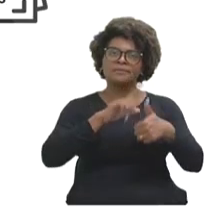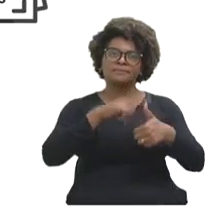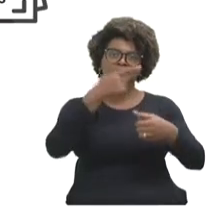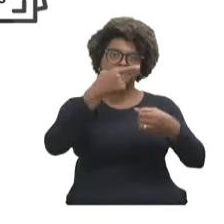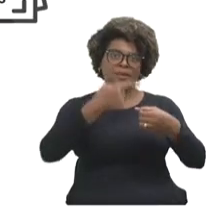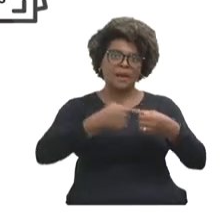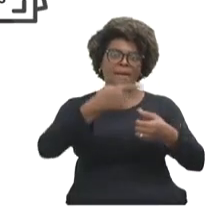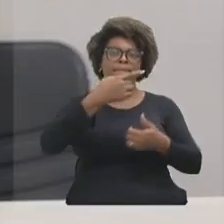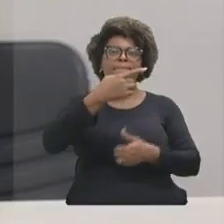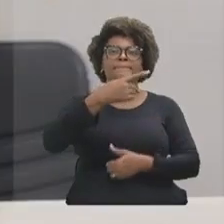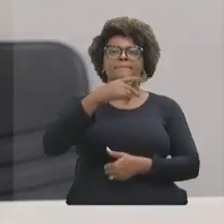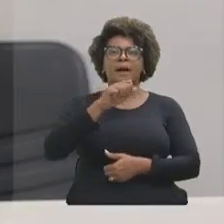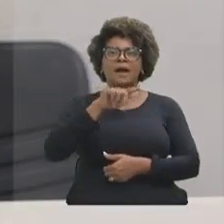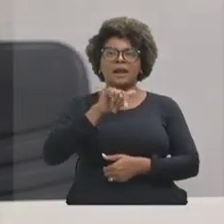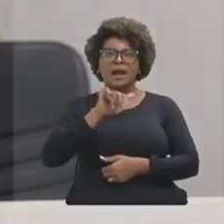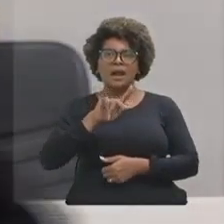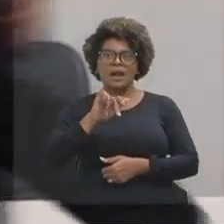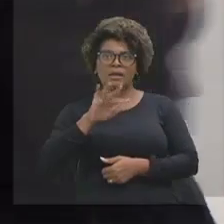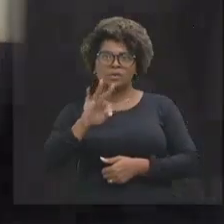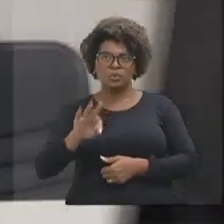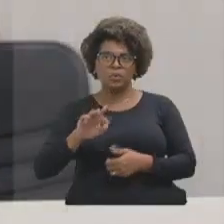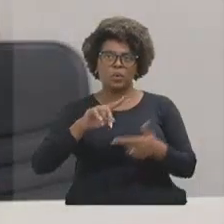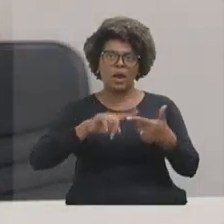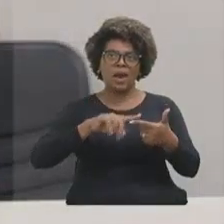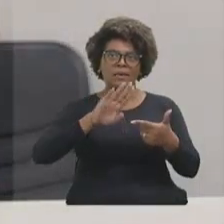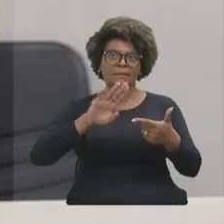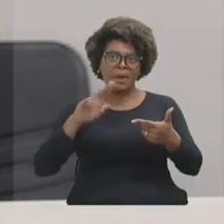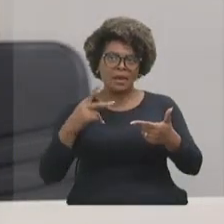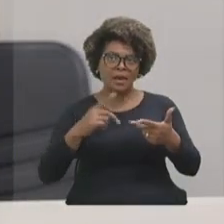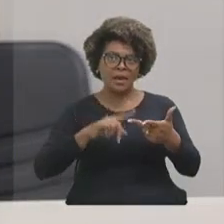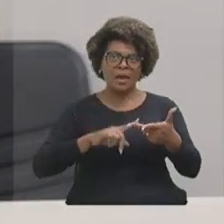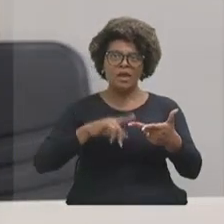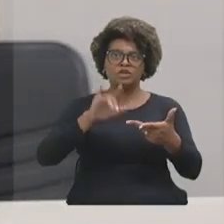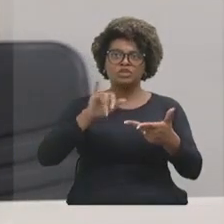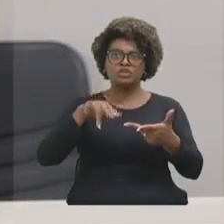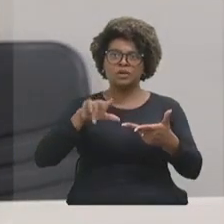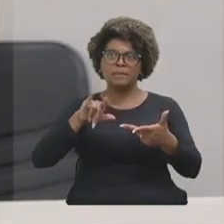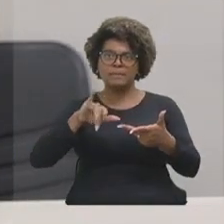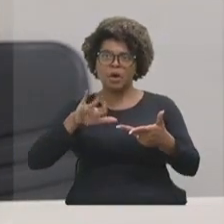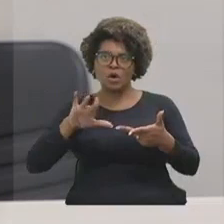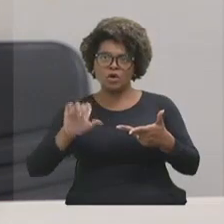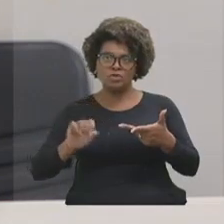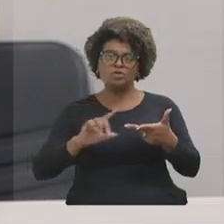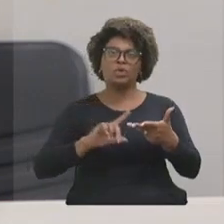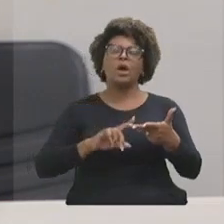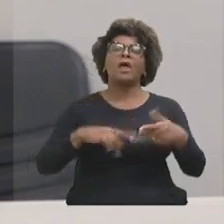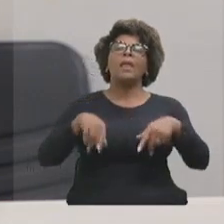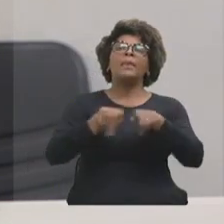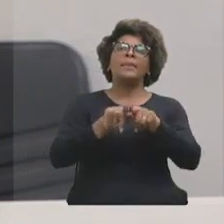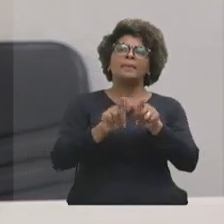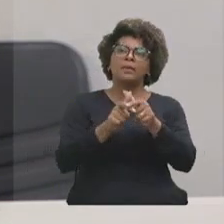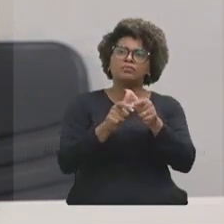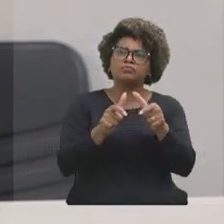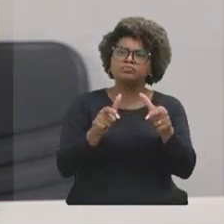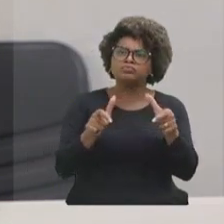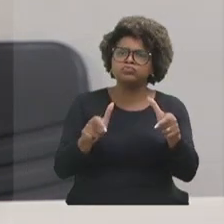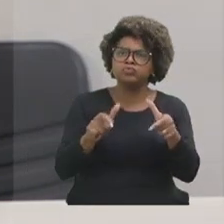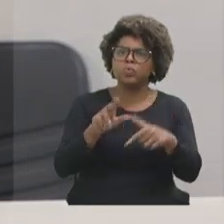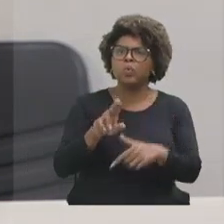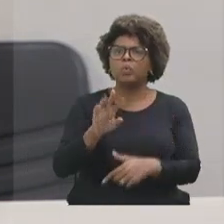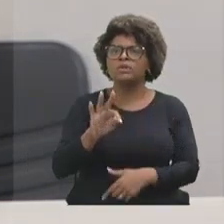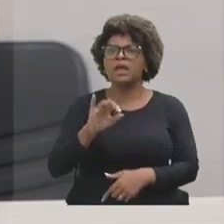em Timóteo a gente vem crescendo com o Pediátrico também em diversos